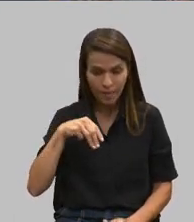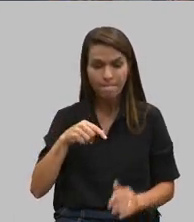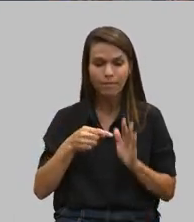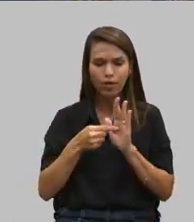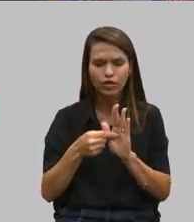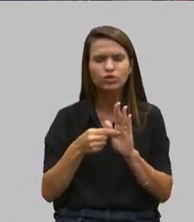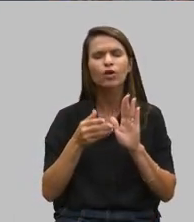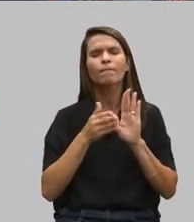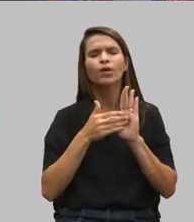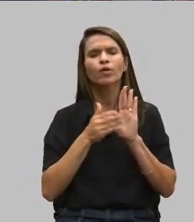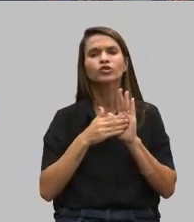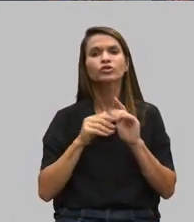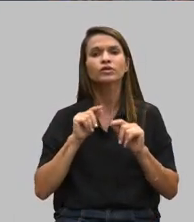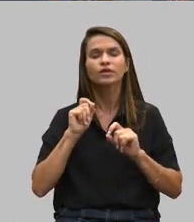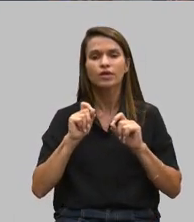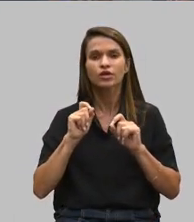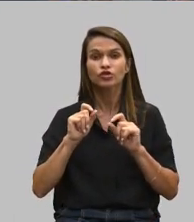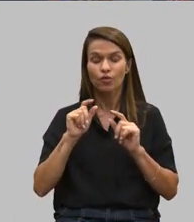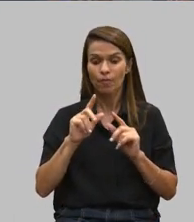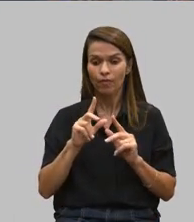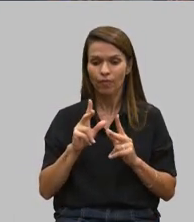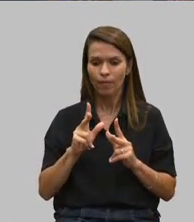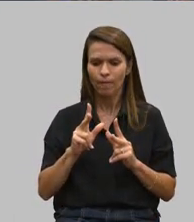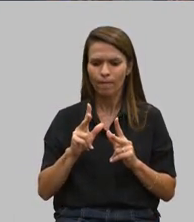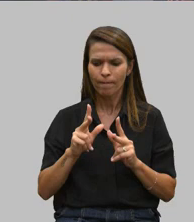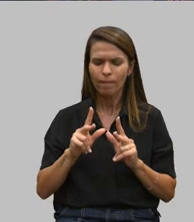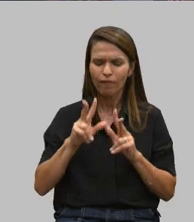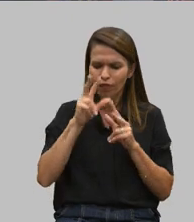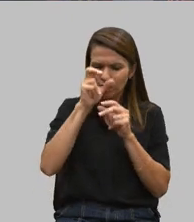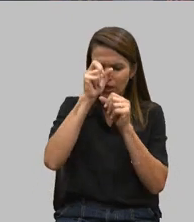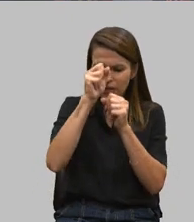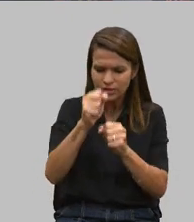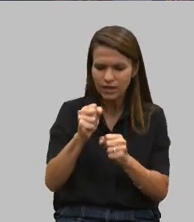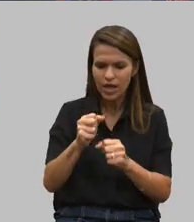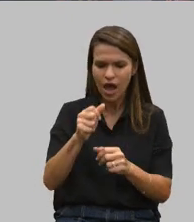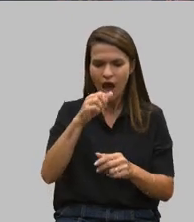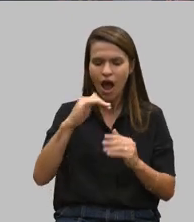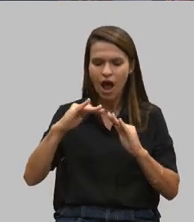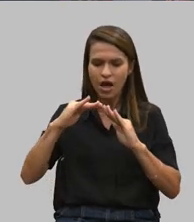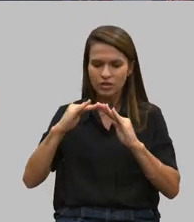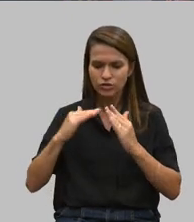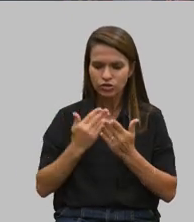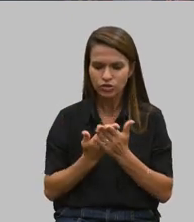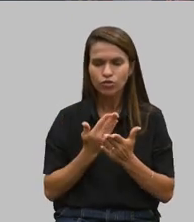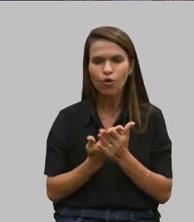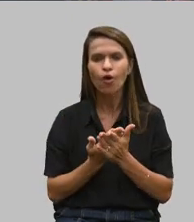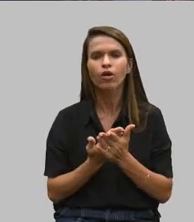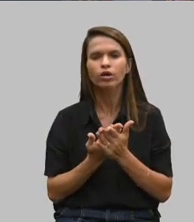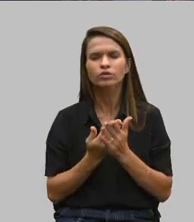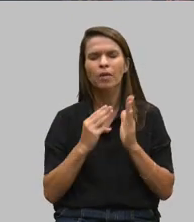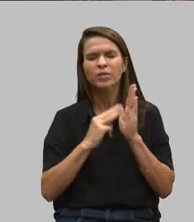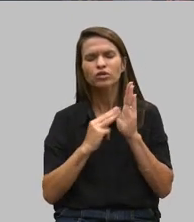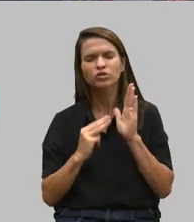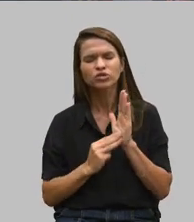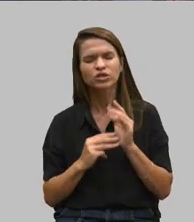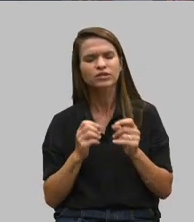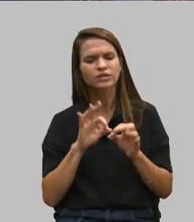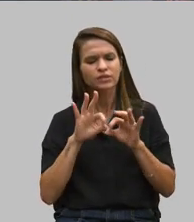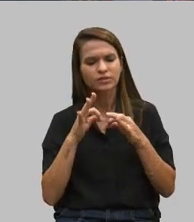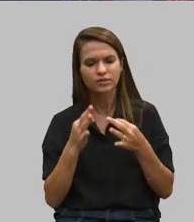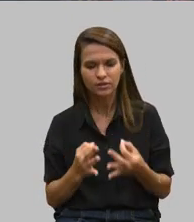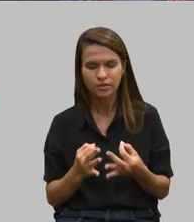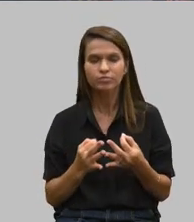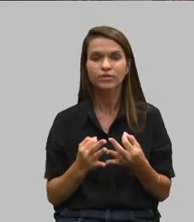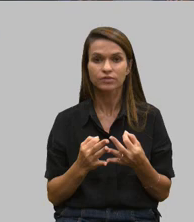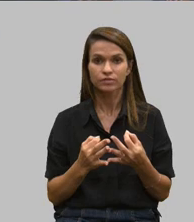de triagem local de identificação e de uma forma com a metodologia muito simples né uma metodologia muito